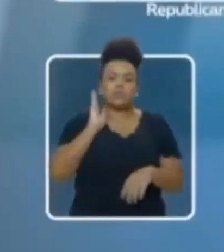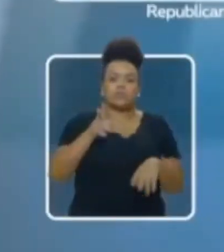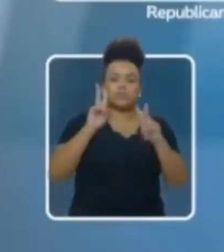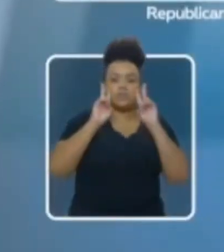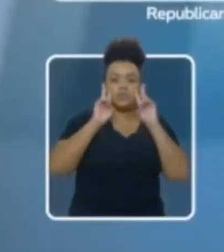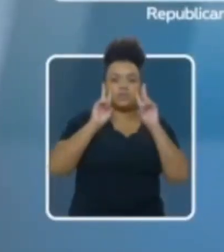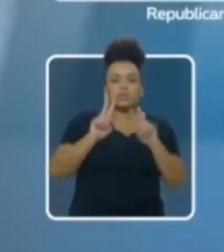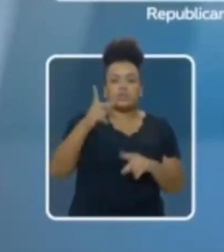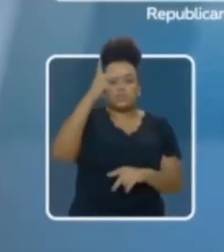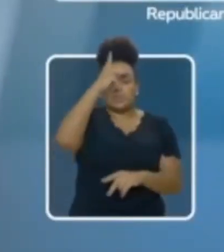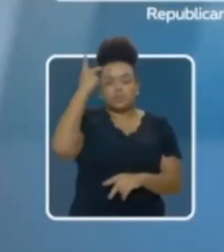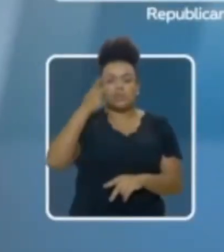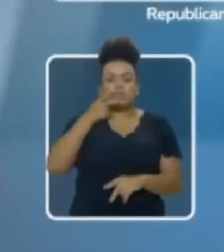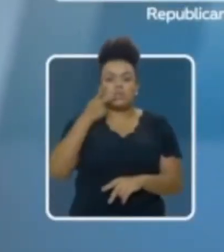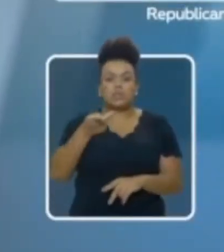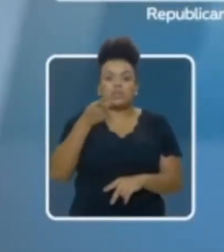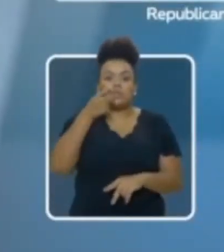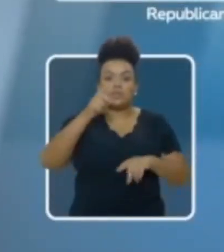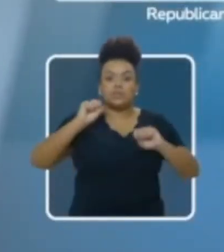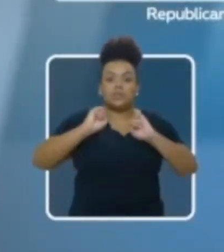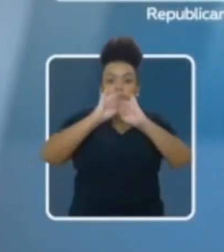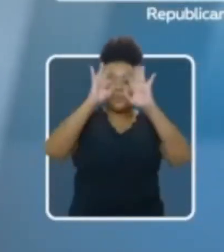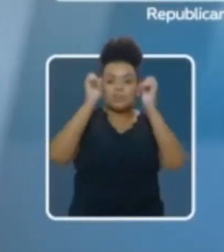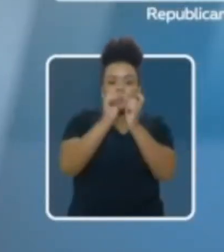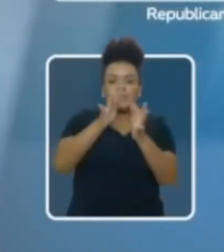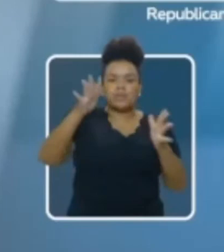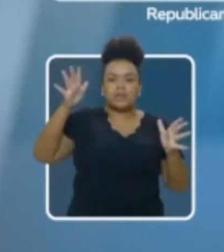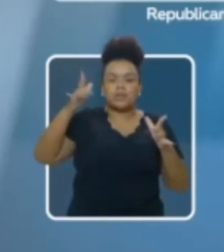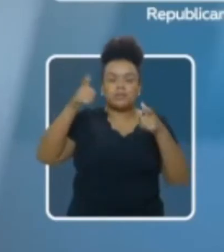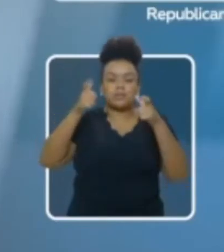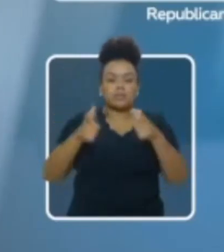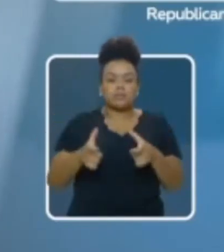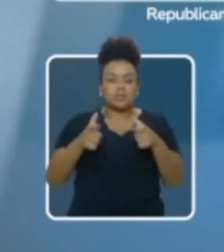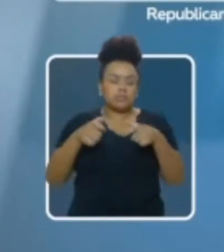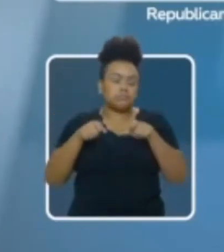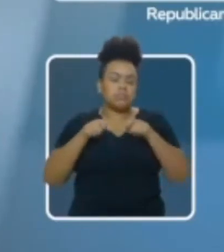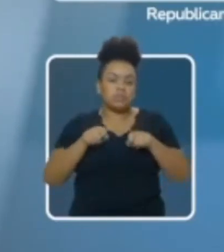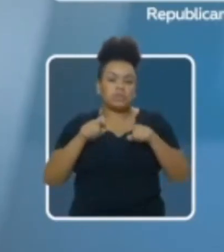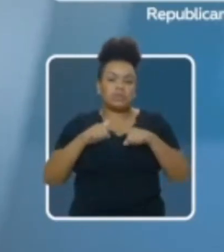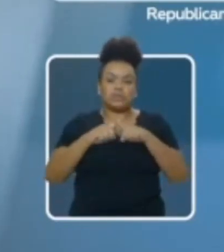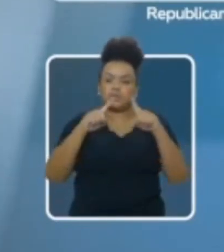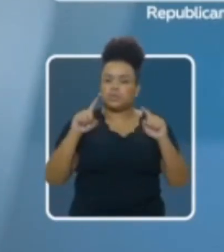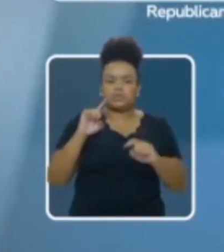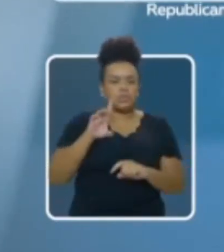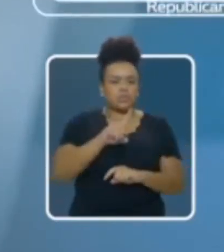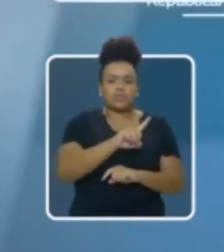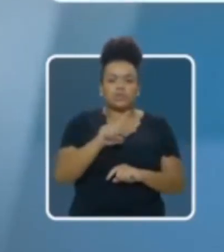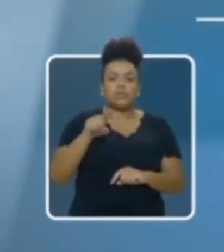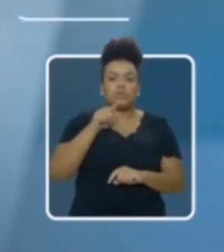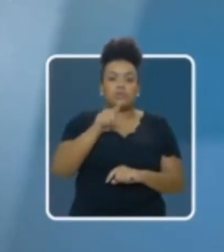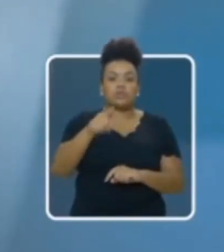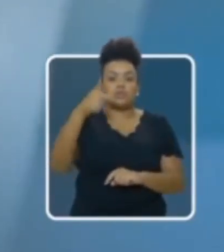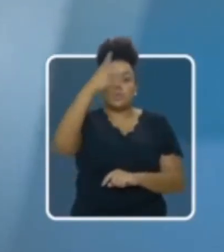provavelmente já deve ter escutado que a sua presença abrilhantou espaços. Pode ser, mas